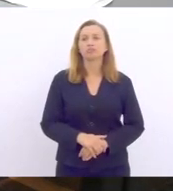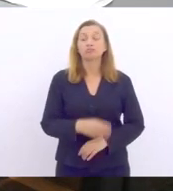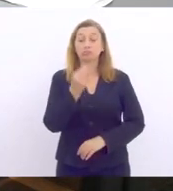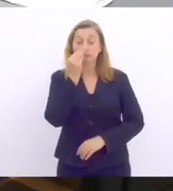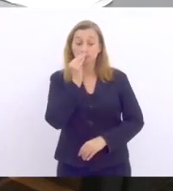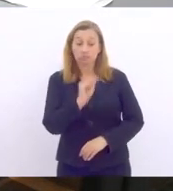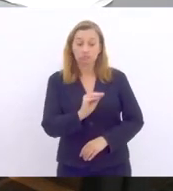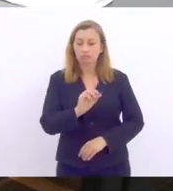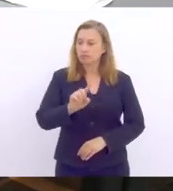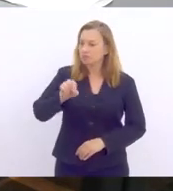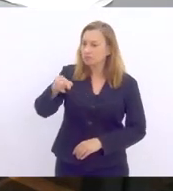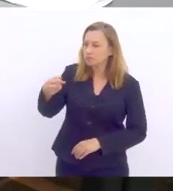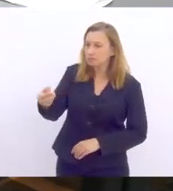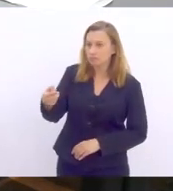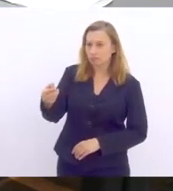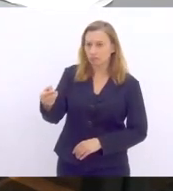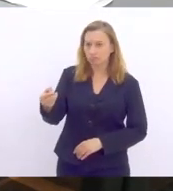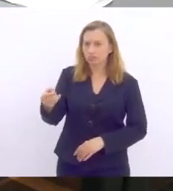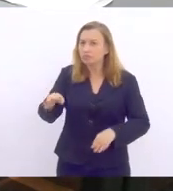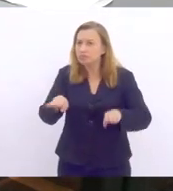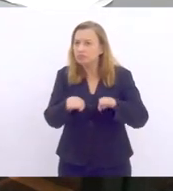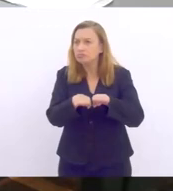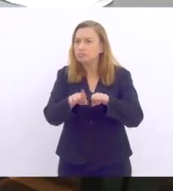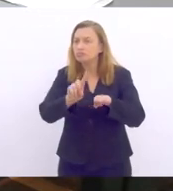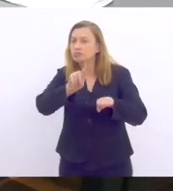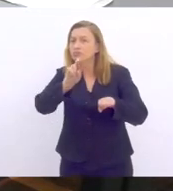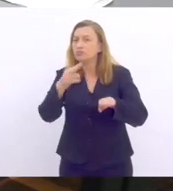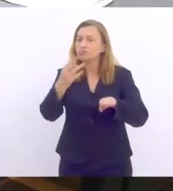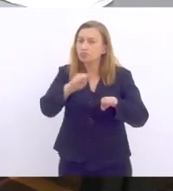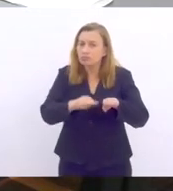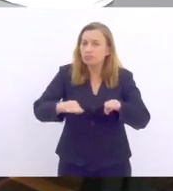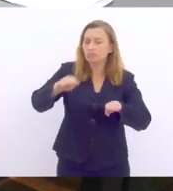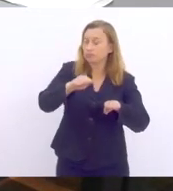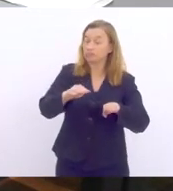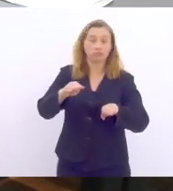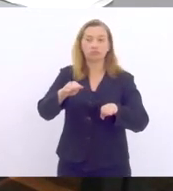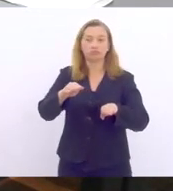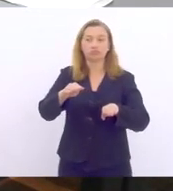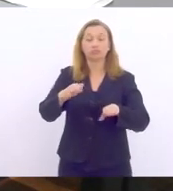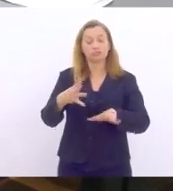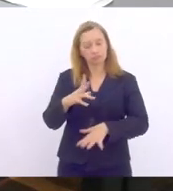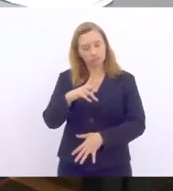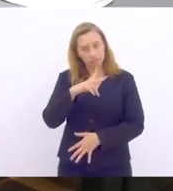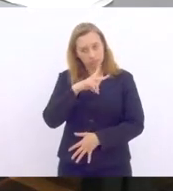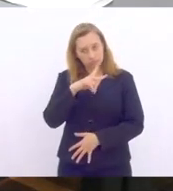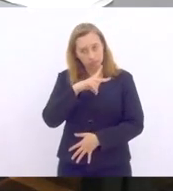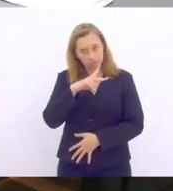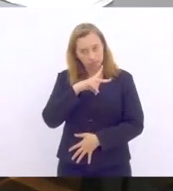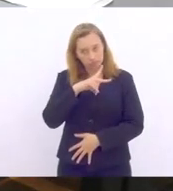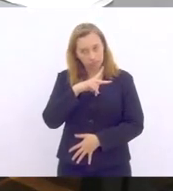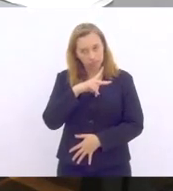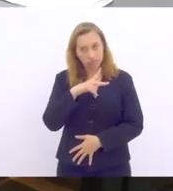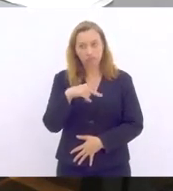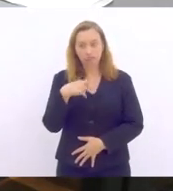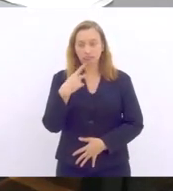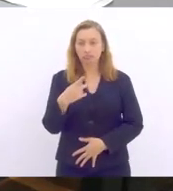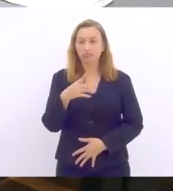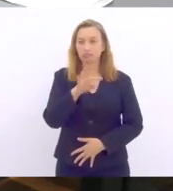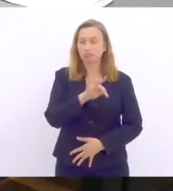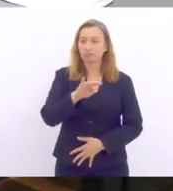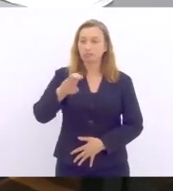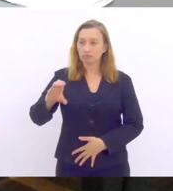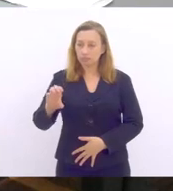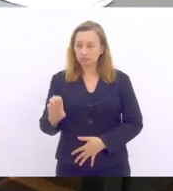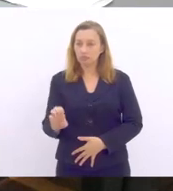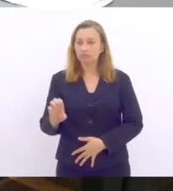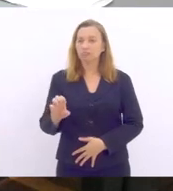desprezar outros bens de igual ou superior magnitude. Eu, particularmente, considero esse TAC de